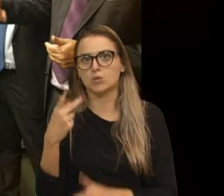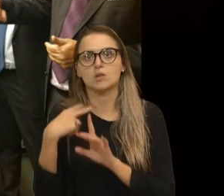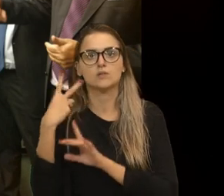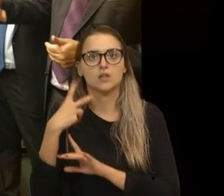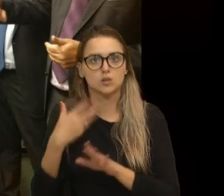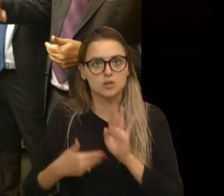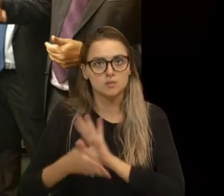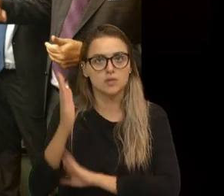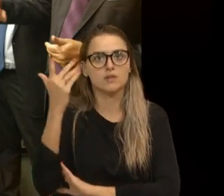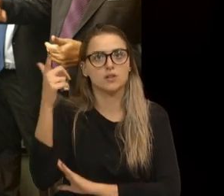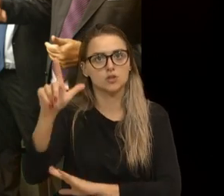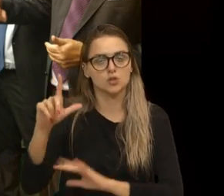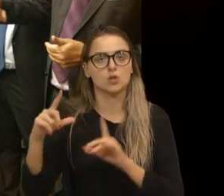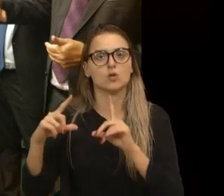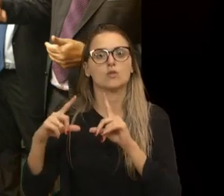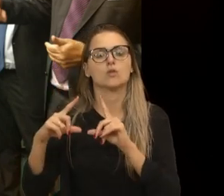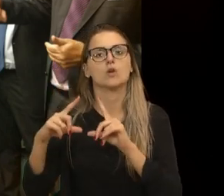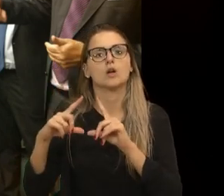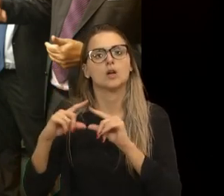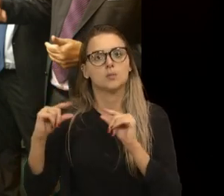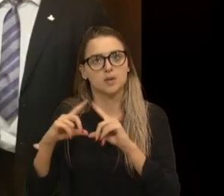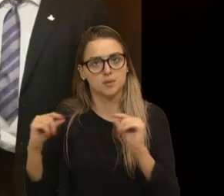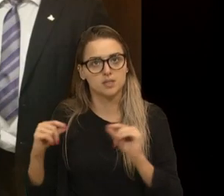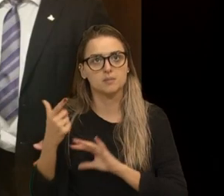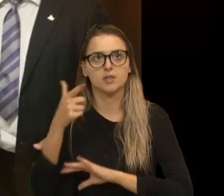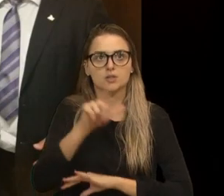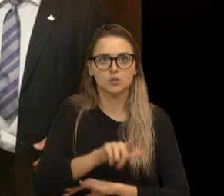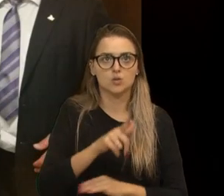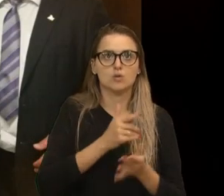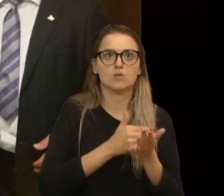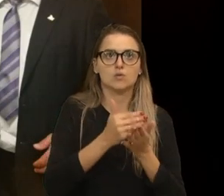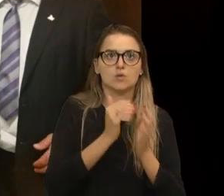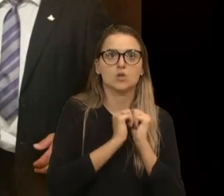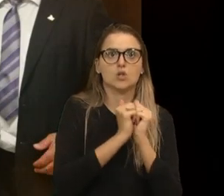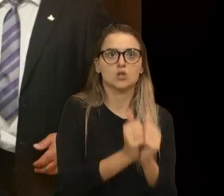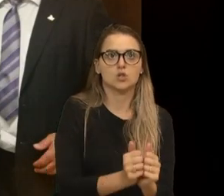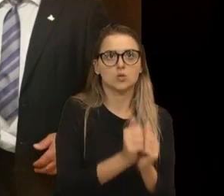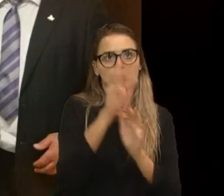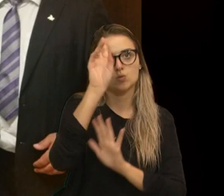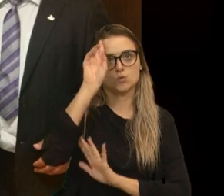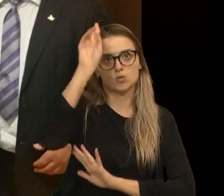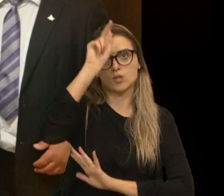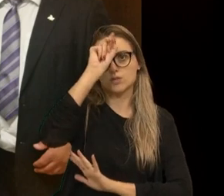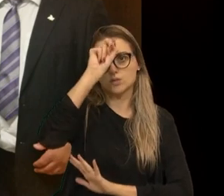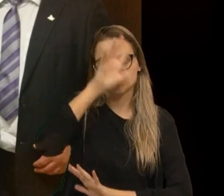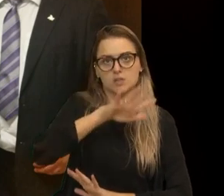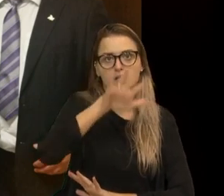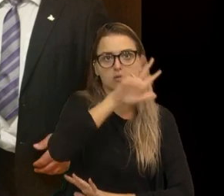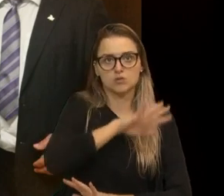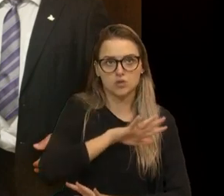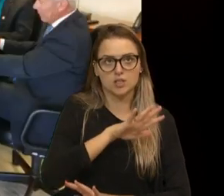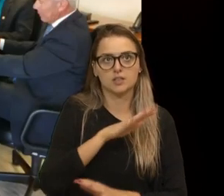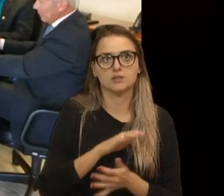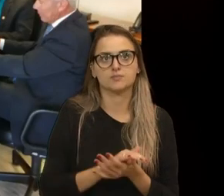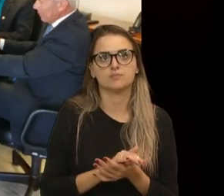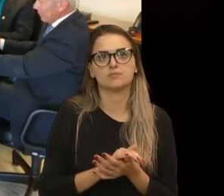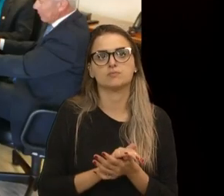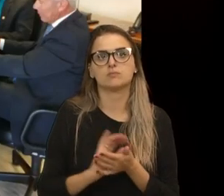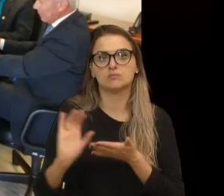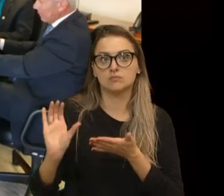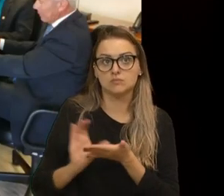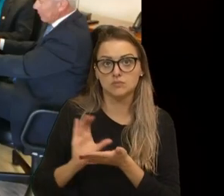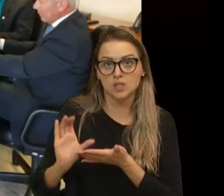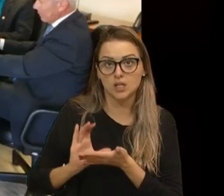Brasília novamente, para que a gente possa, com a direção do Hospital Geral, estar cobrando essa nossa ida, que esses recursos que nós